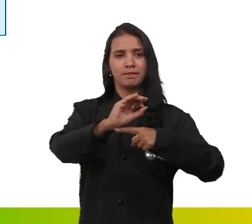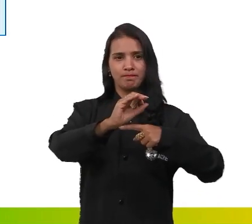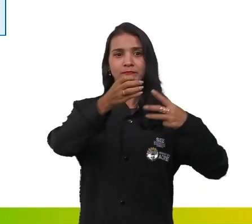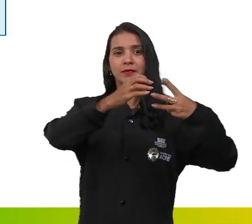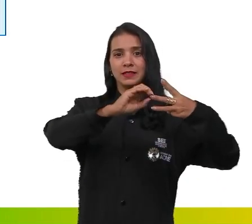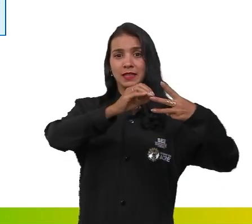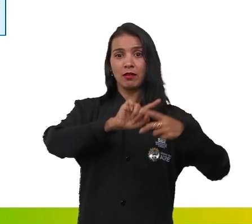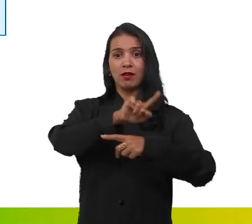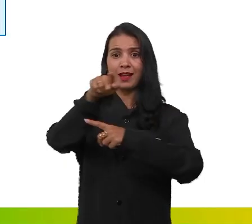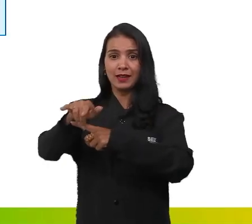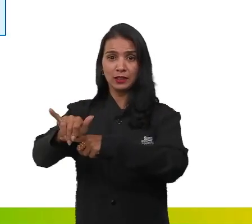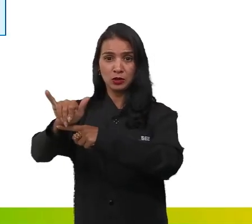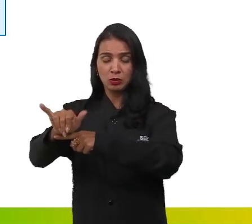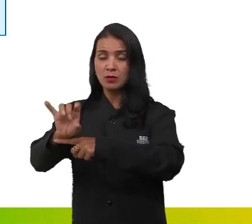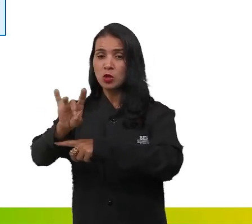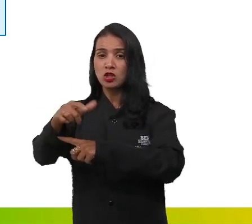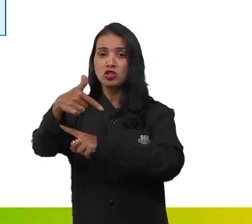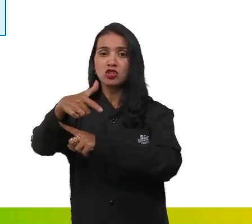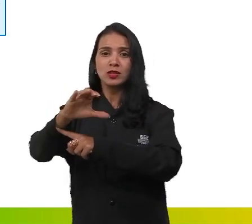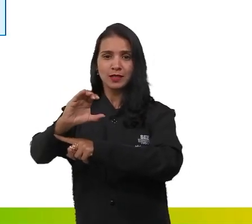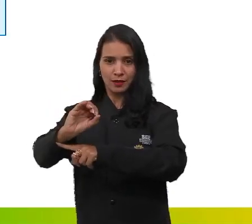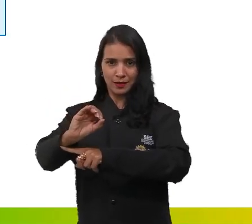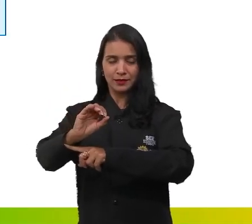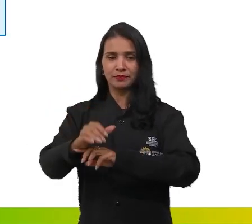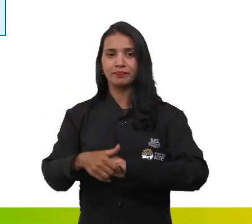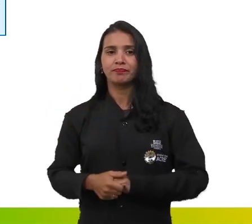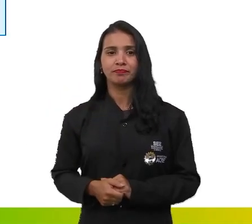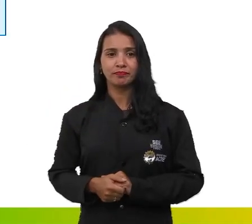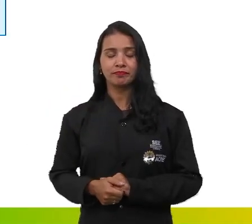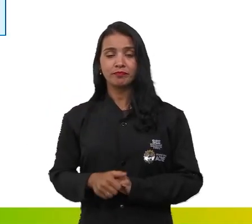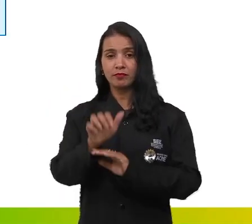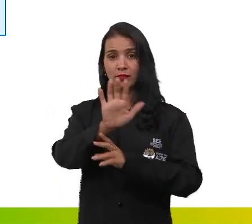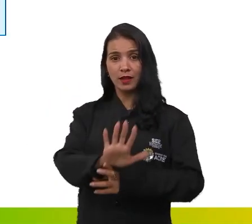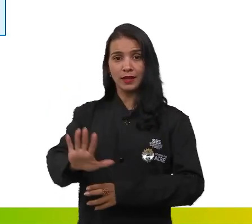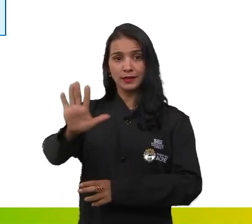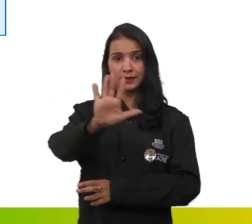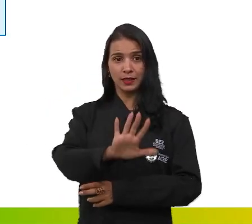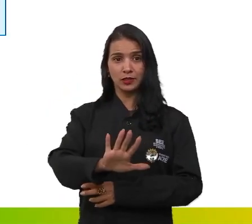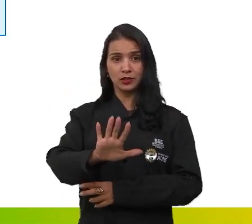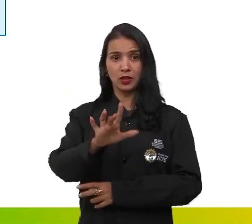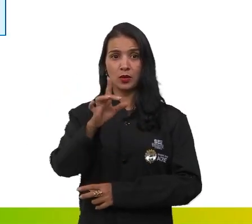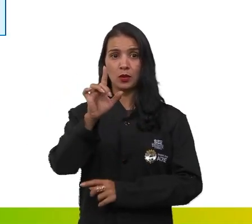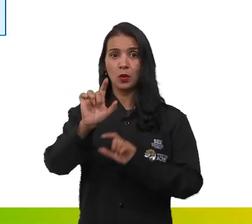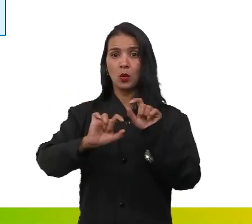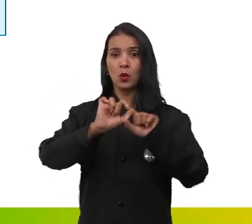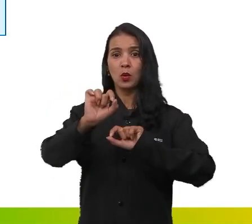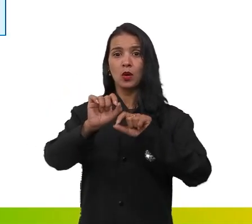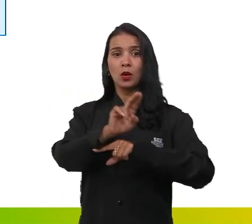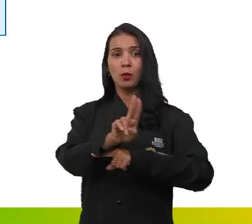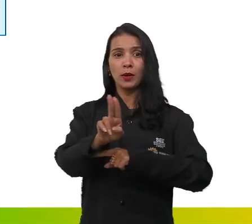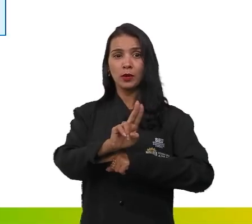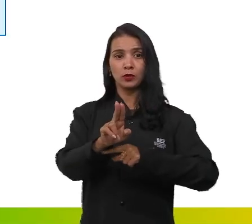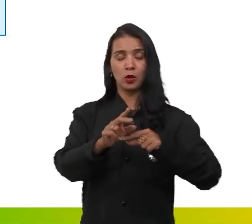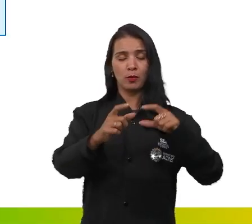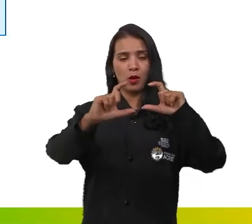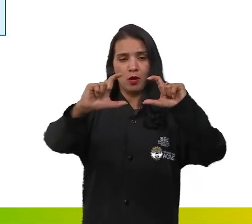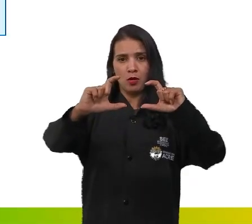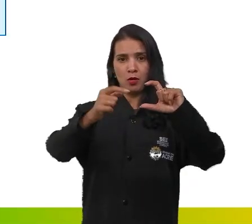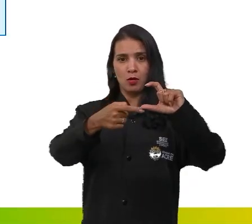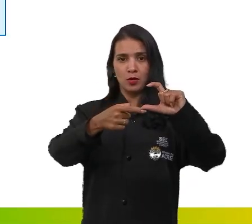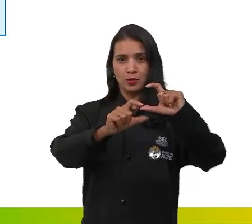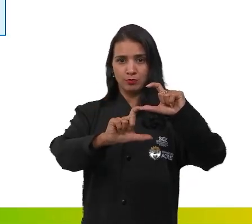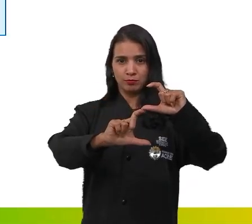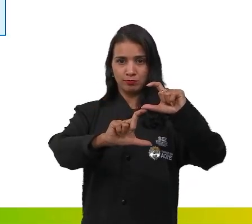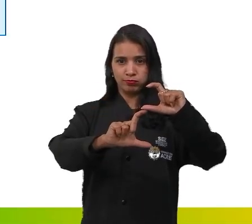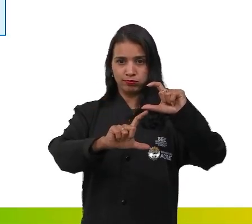Y tem aproximadamente 70. Olha só, essa região aqui é conhecida como região não homóloga, o